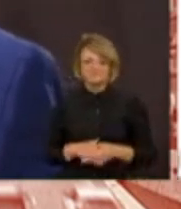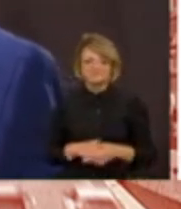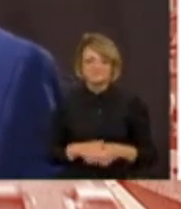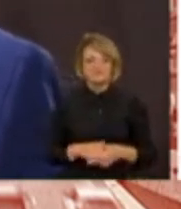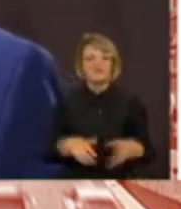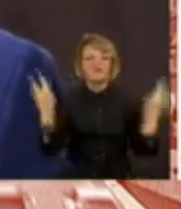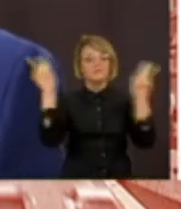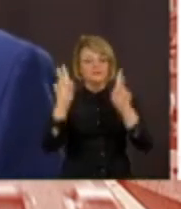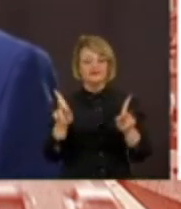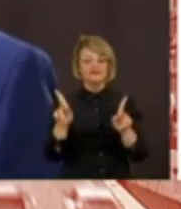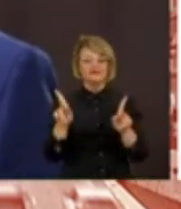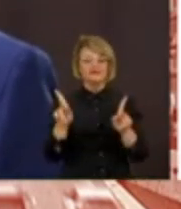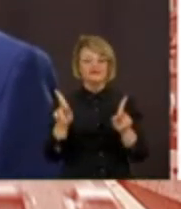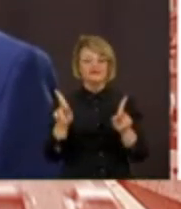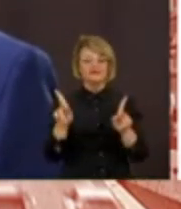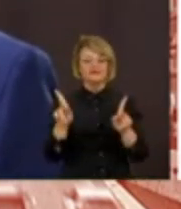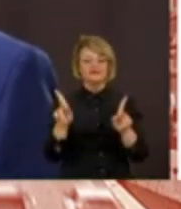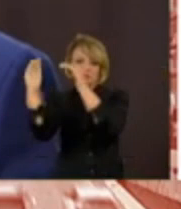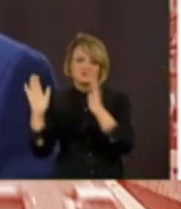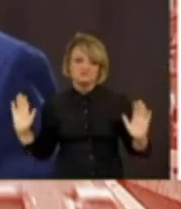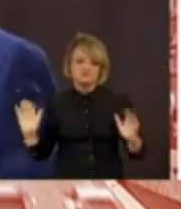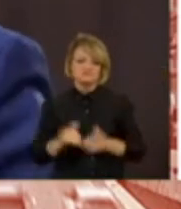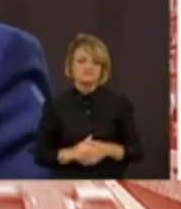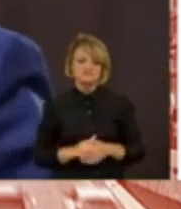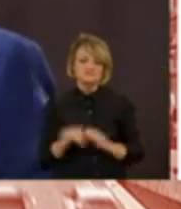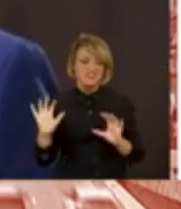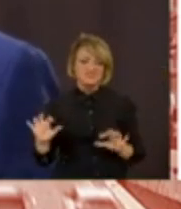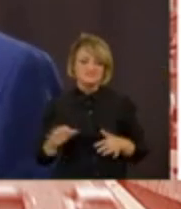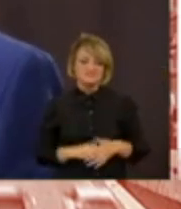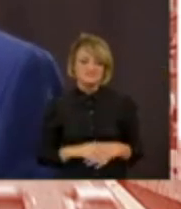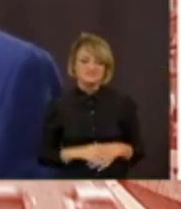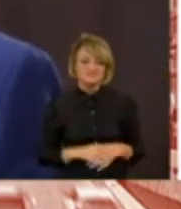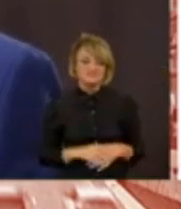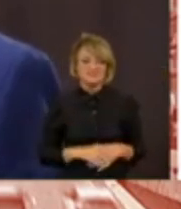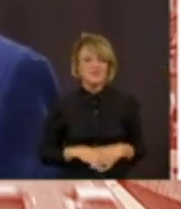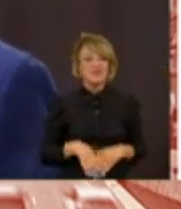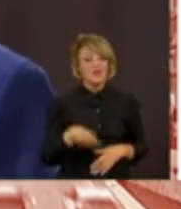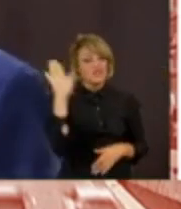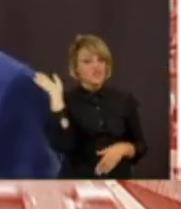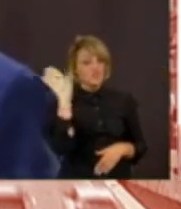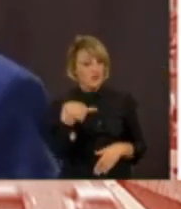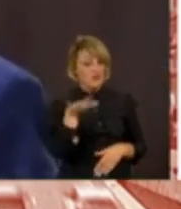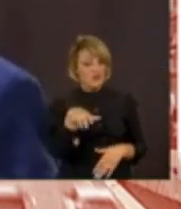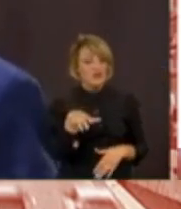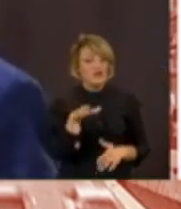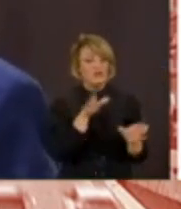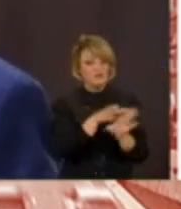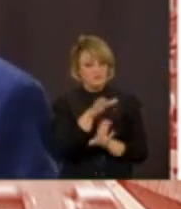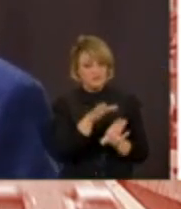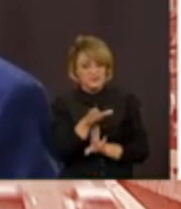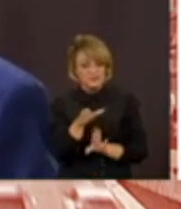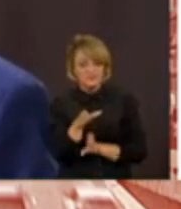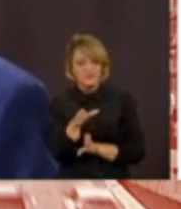sim, da publicização do resultado e dos votos individuais. As pessoas precisam saber em quem cada um votou e de como cada um votou.